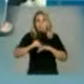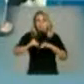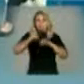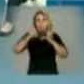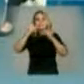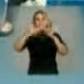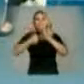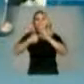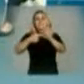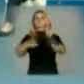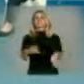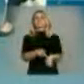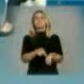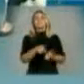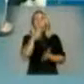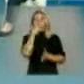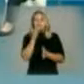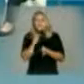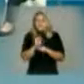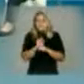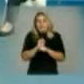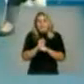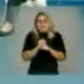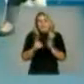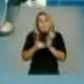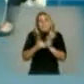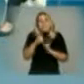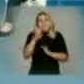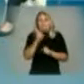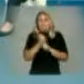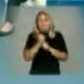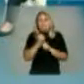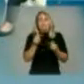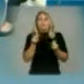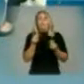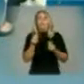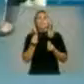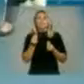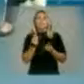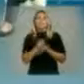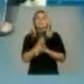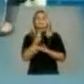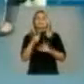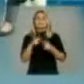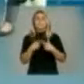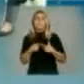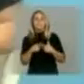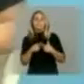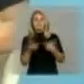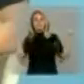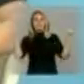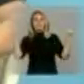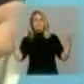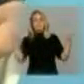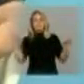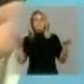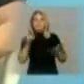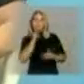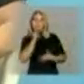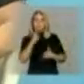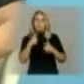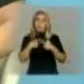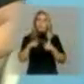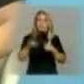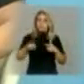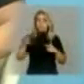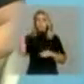manifestar, fica numa incubação de um período de até 5 anos. Como é que está essa questão? Flange, olha, a situação no país ela é complexa. Né?